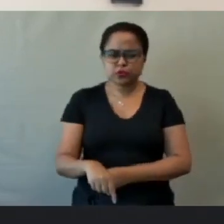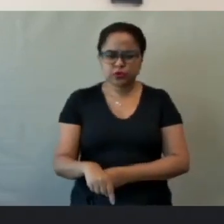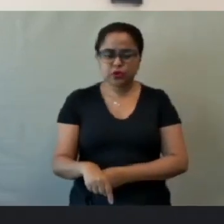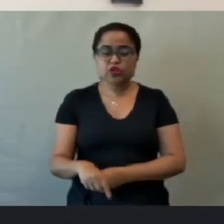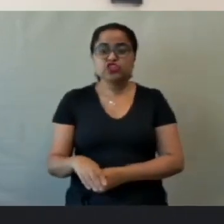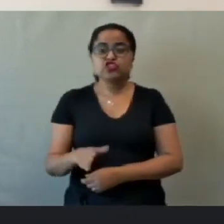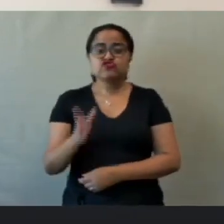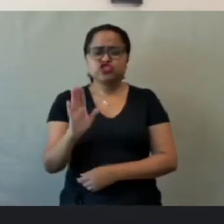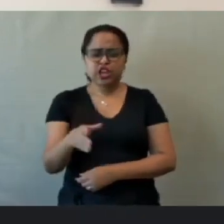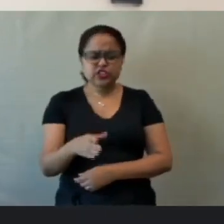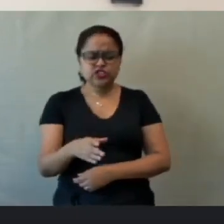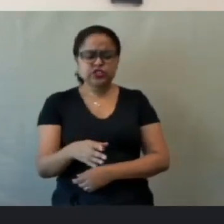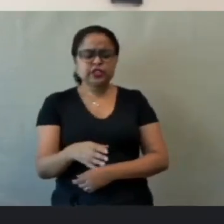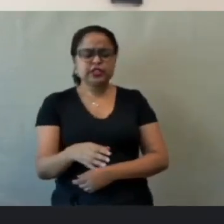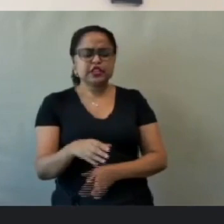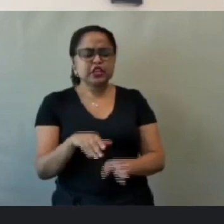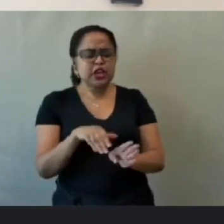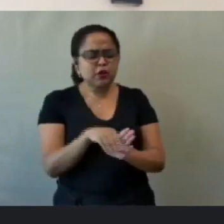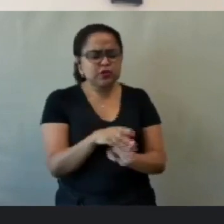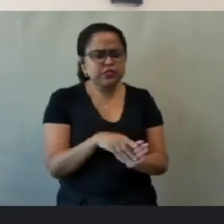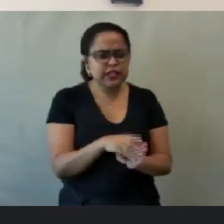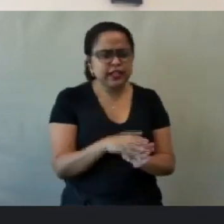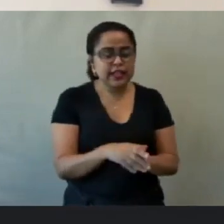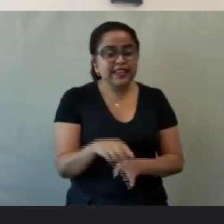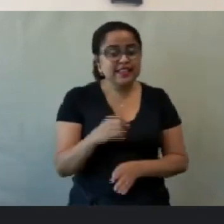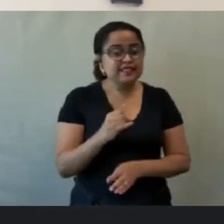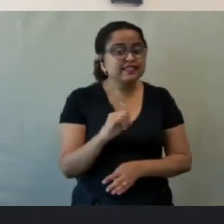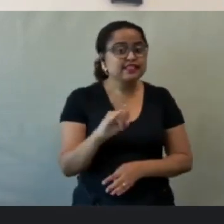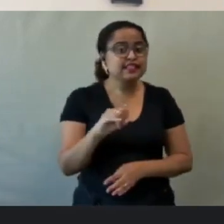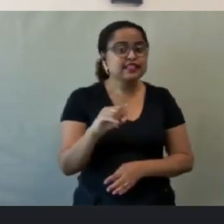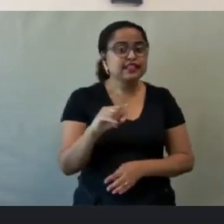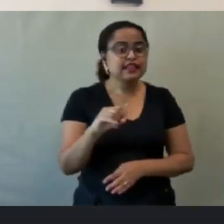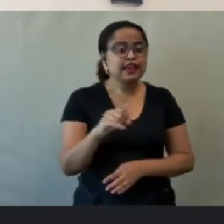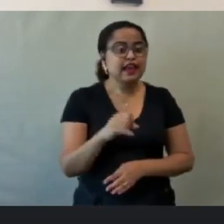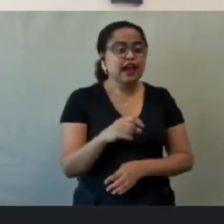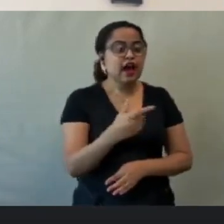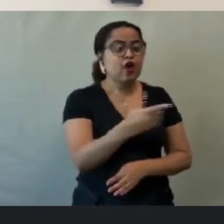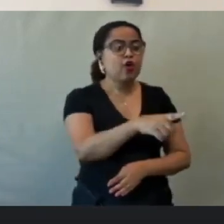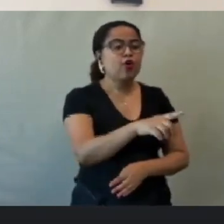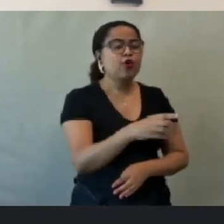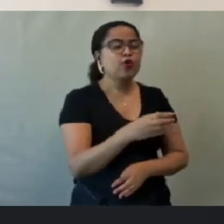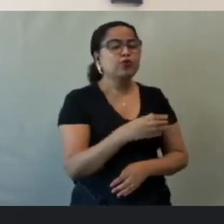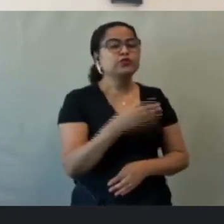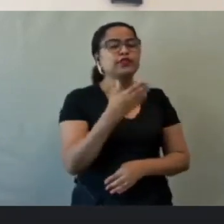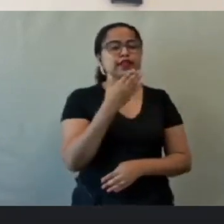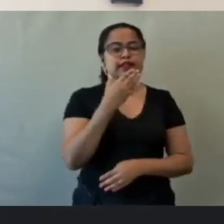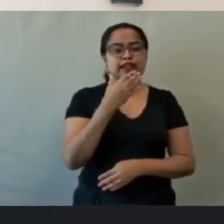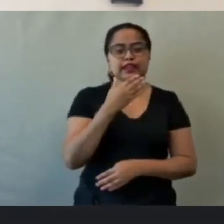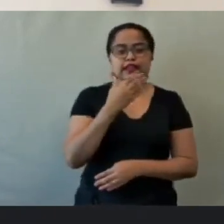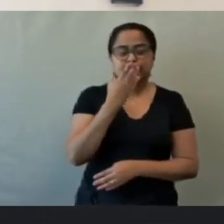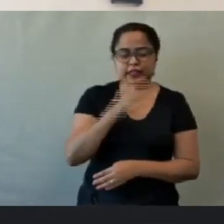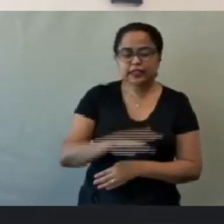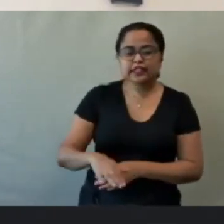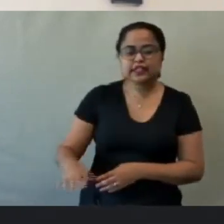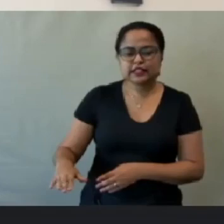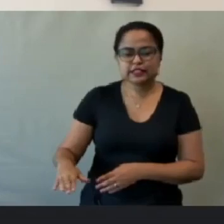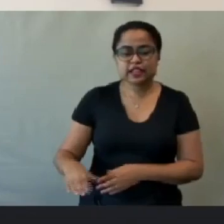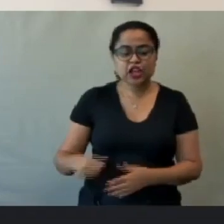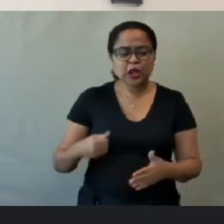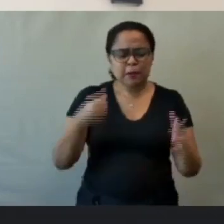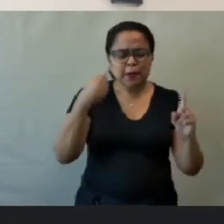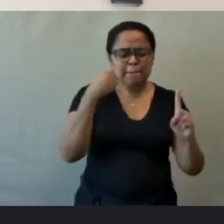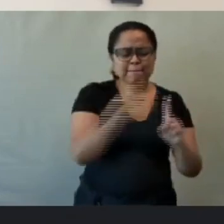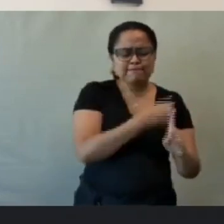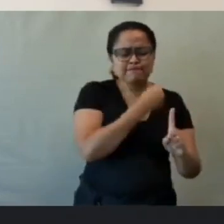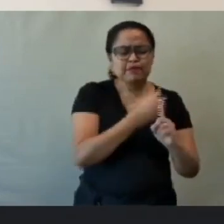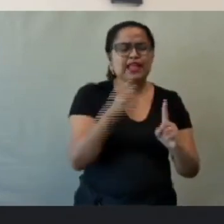orientado o filho de que se aquela criança se aproximasse do filho dele, que era para bater na menina, porque a menina era negra. E a criança, quando